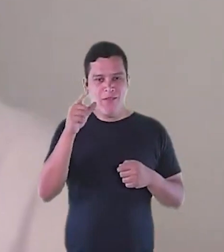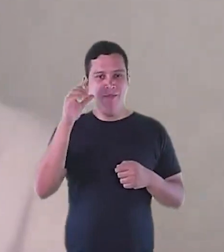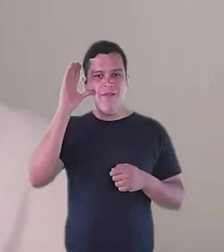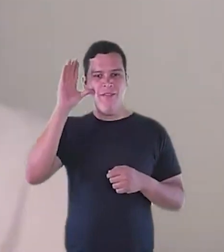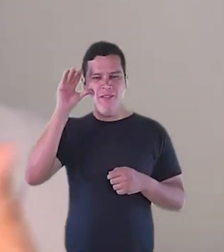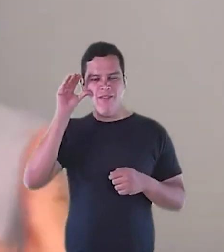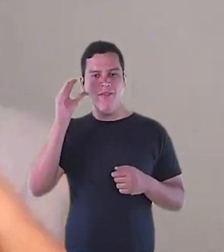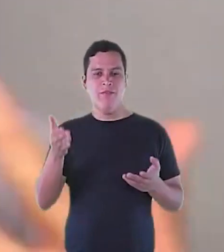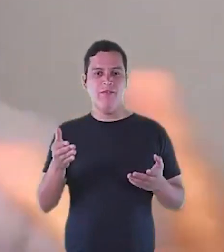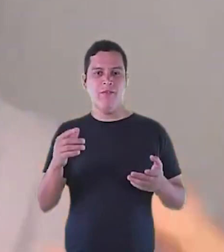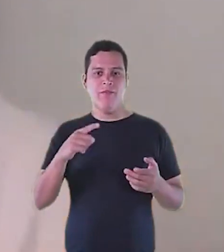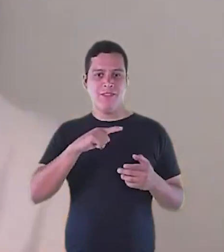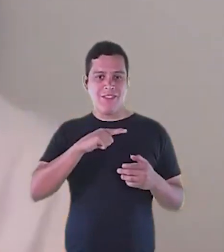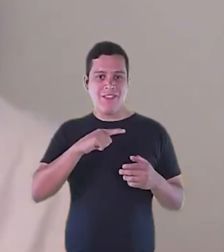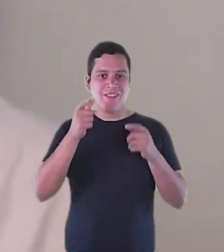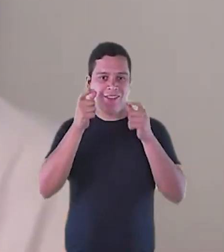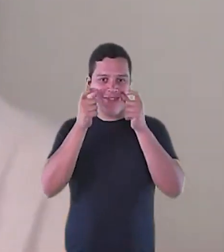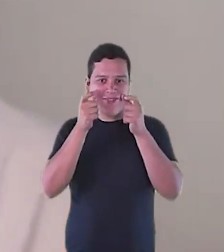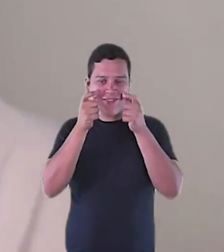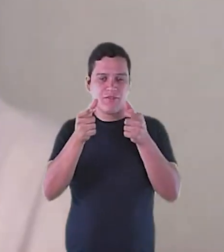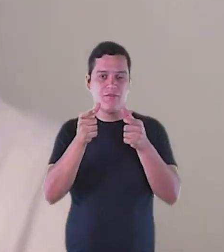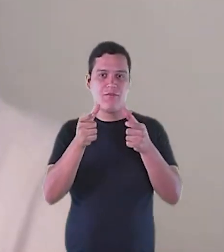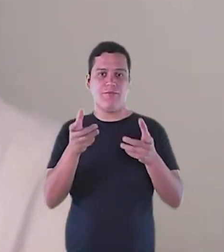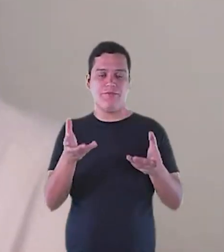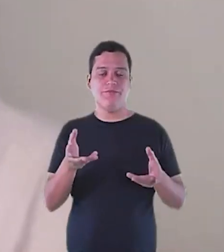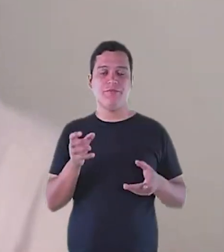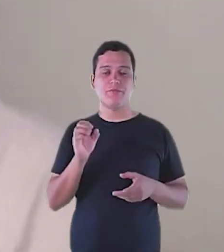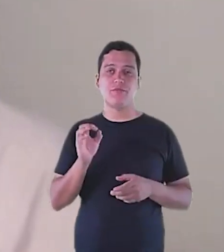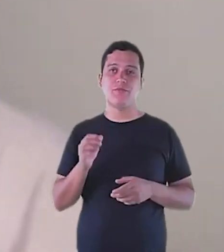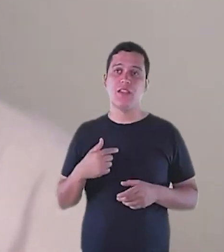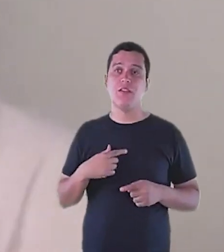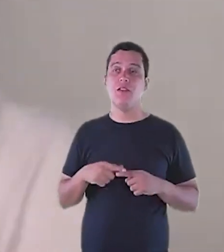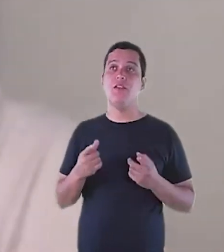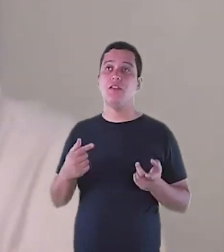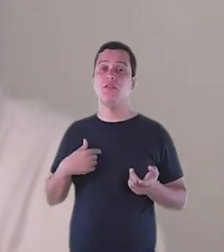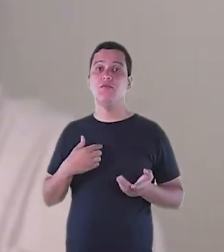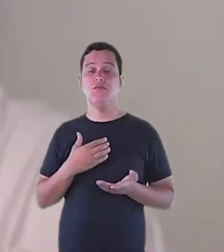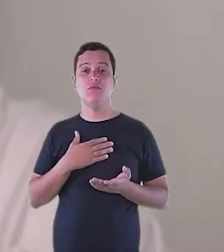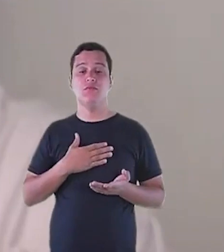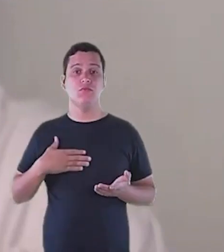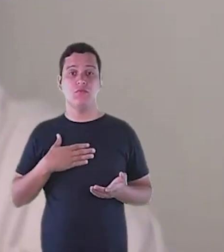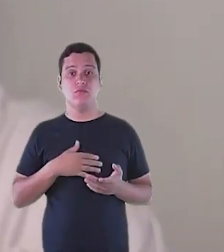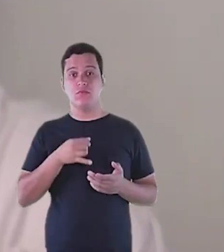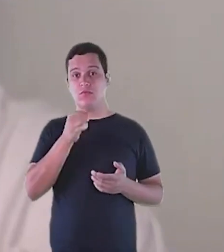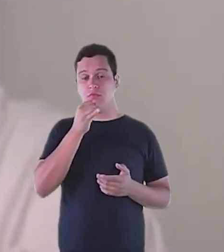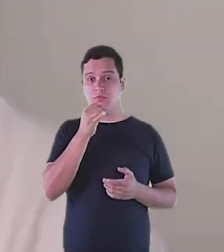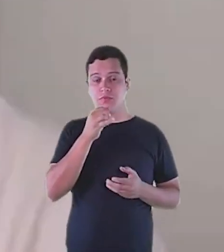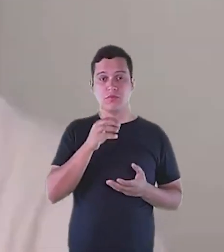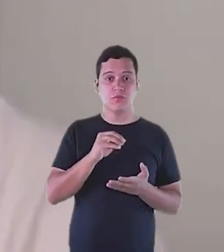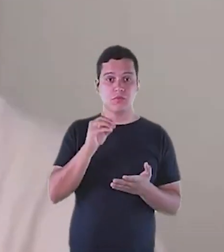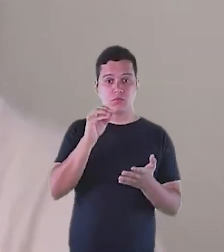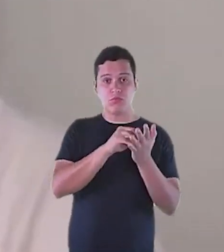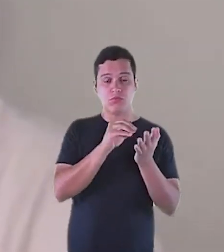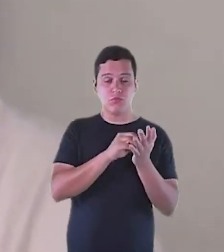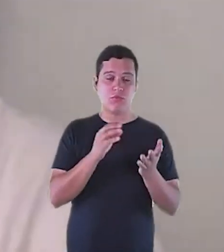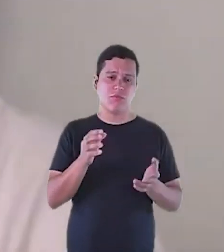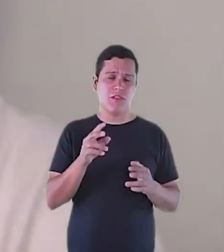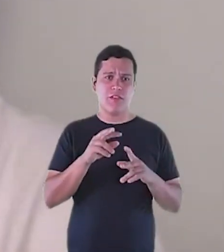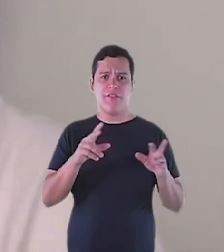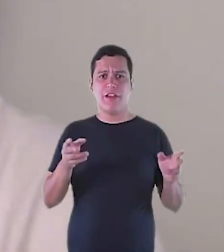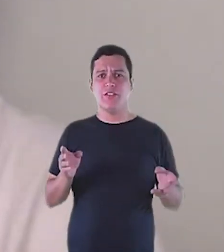fornecer números, estatísticas sempre que possível. Eu gosto muito de recorrer a depoimentos